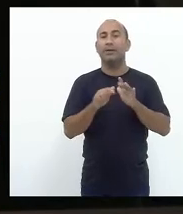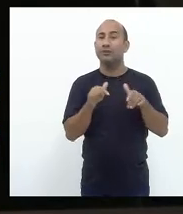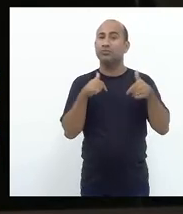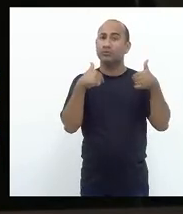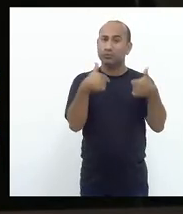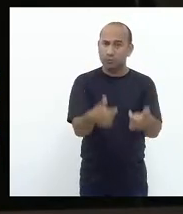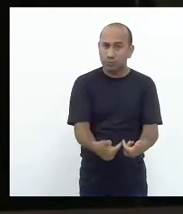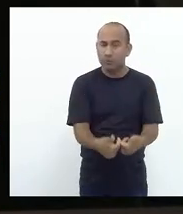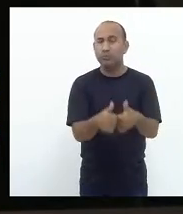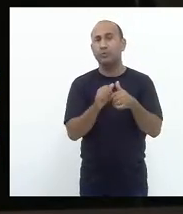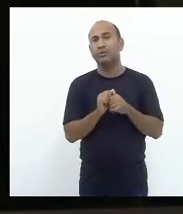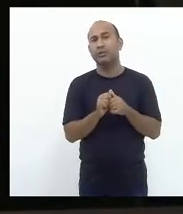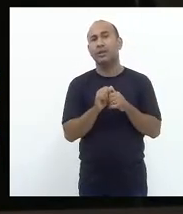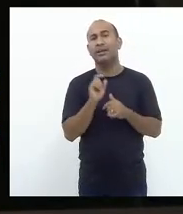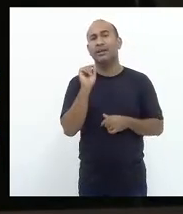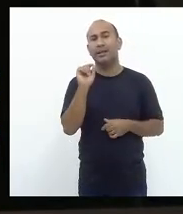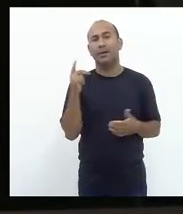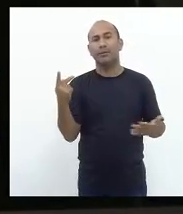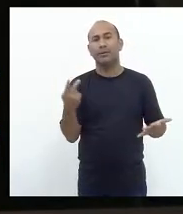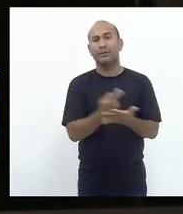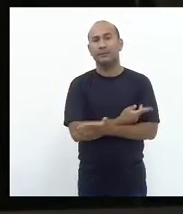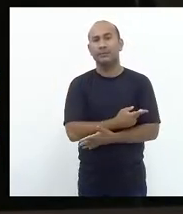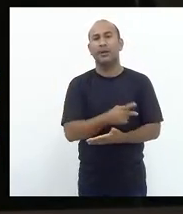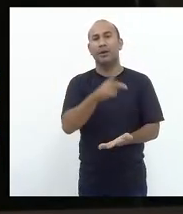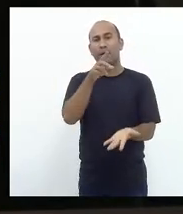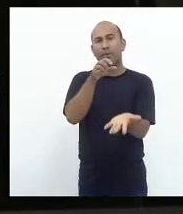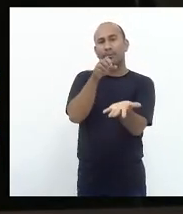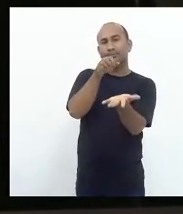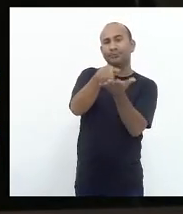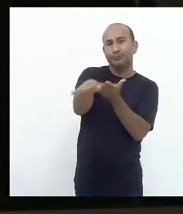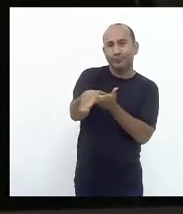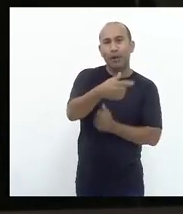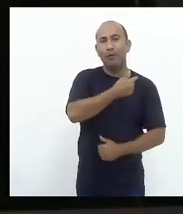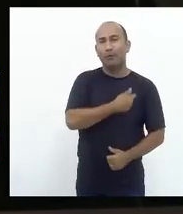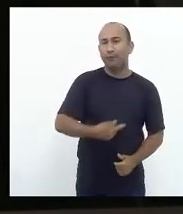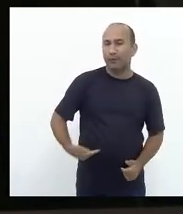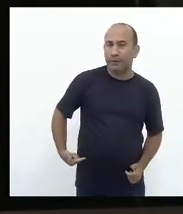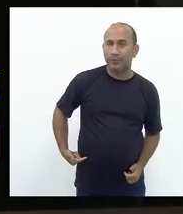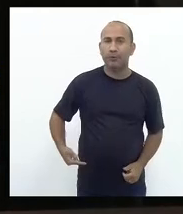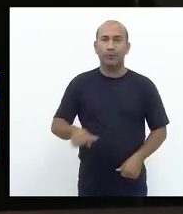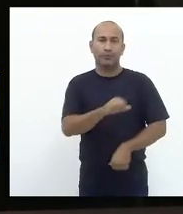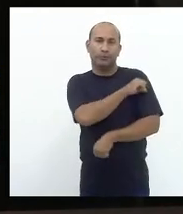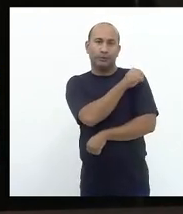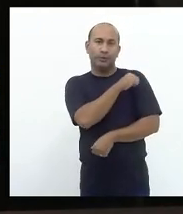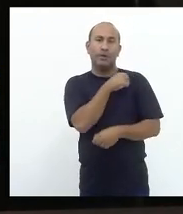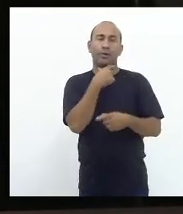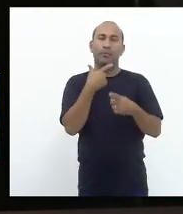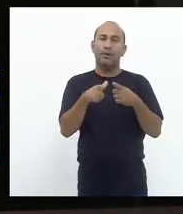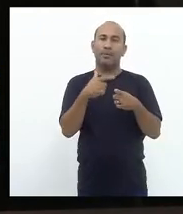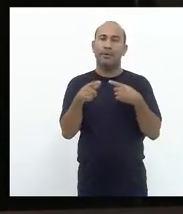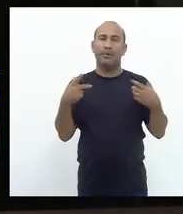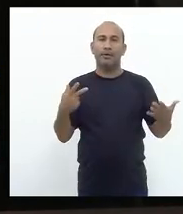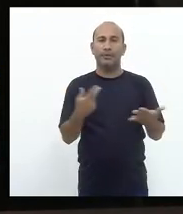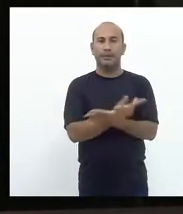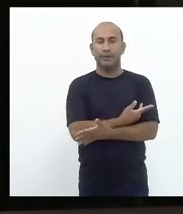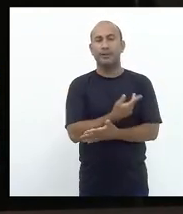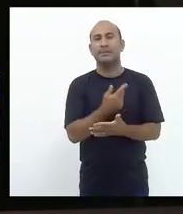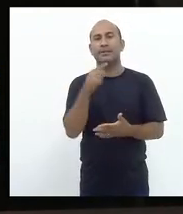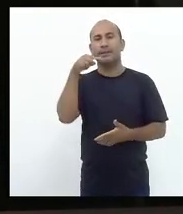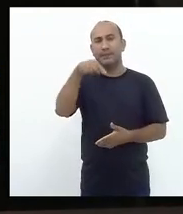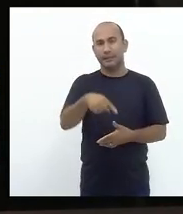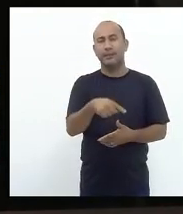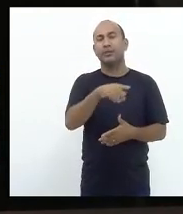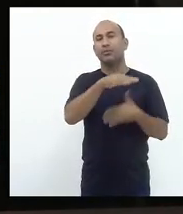levou aí ao impeachment do governador e o processo que a gente vem acompanhando de penalização